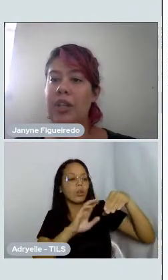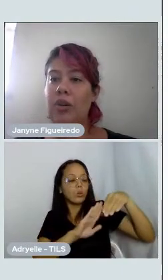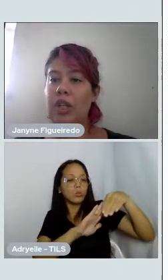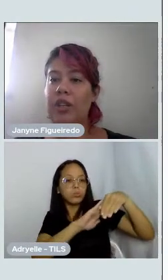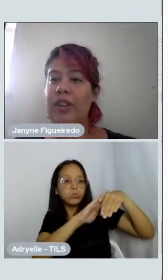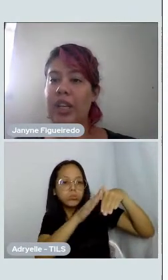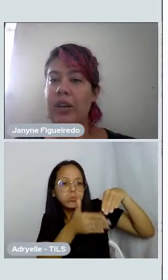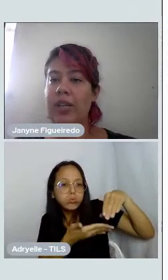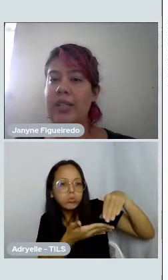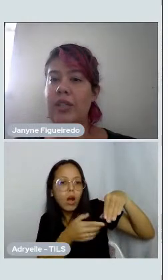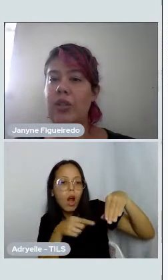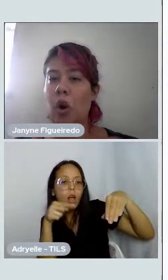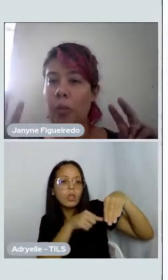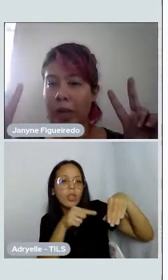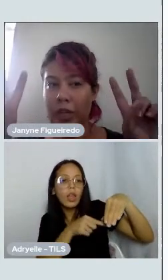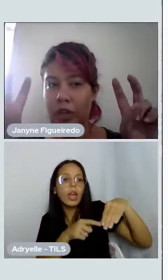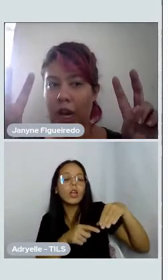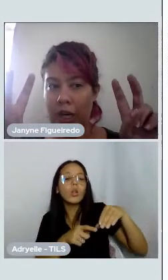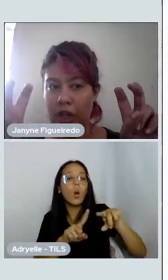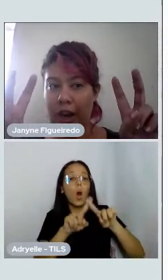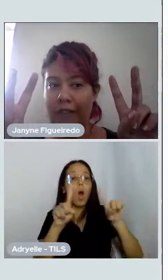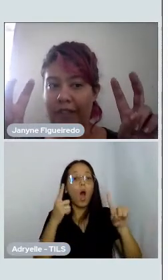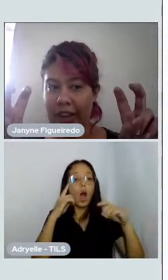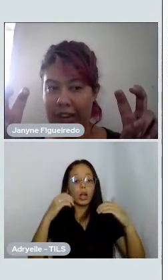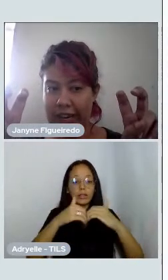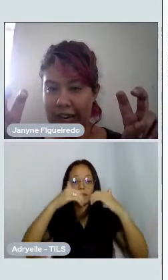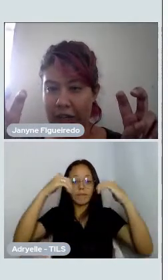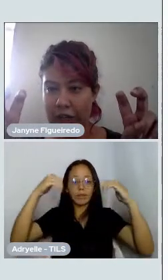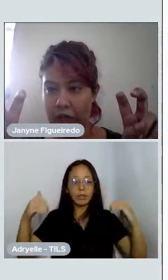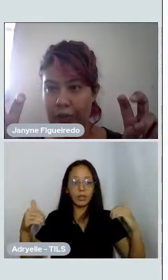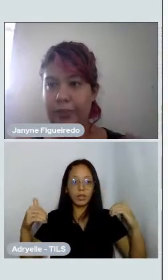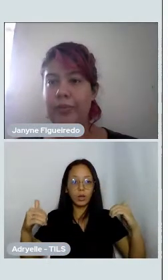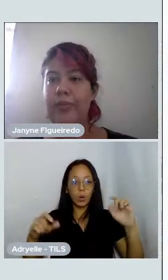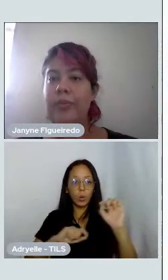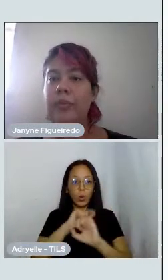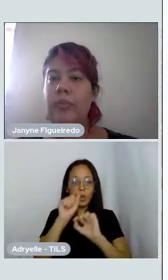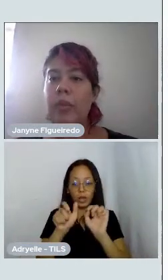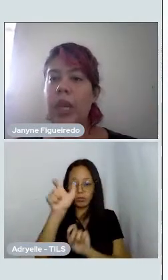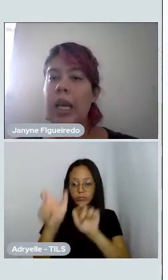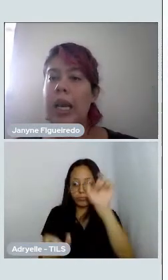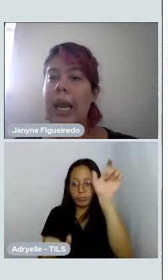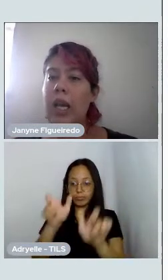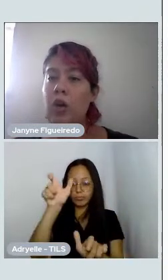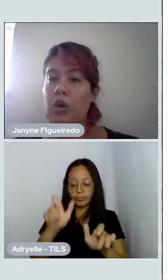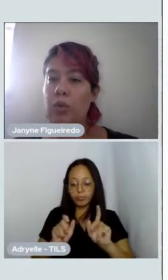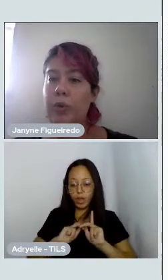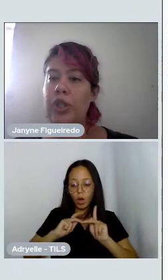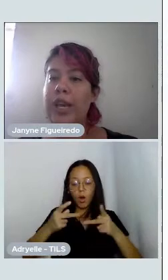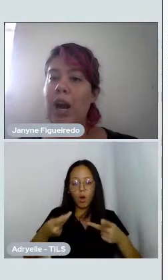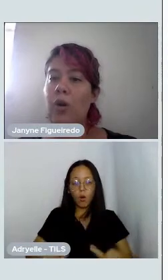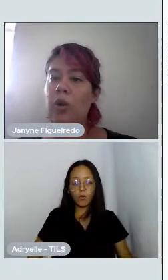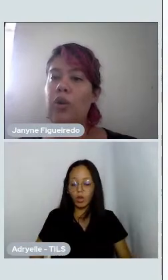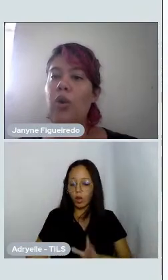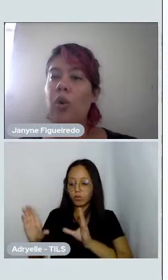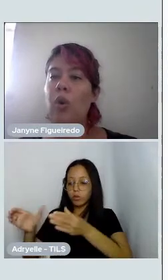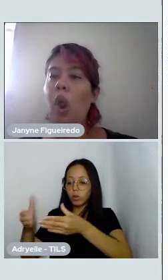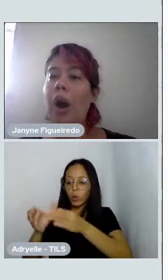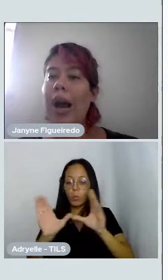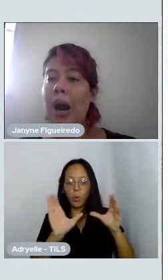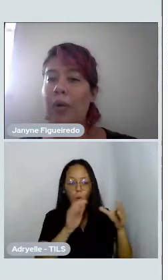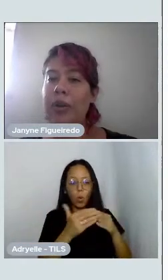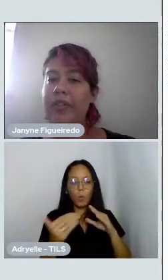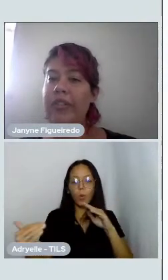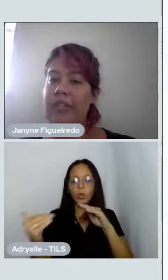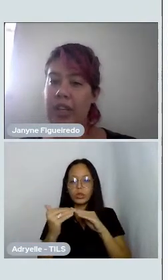Os pesquisadores dividiram esses homens das cavernas em grupos de acordo com